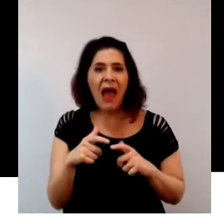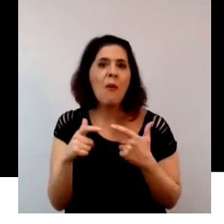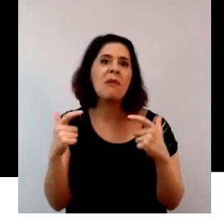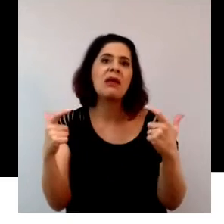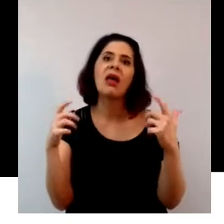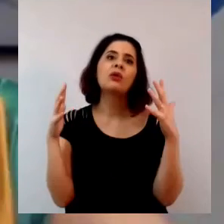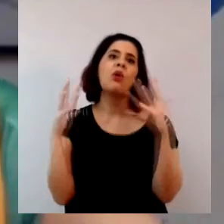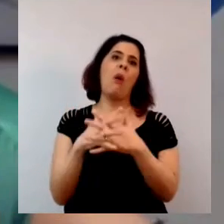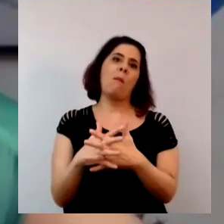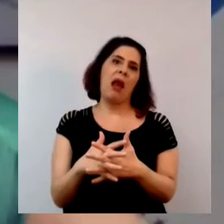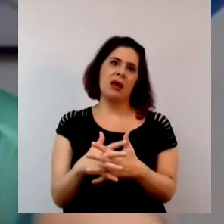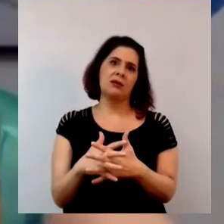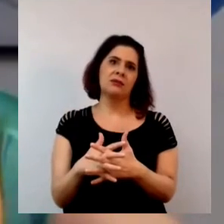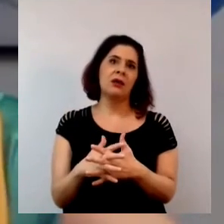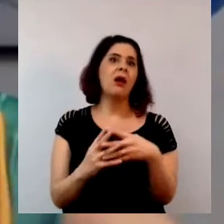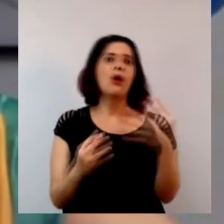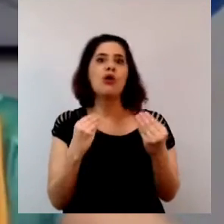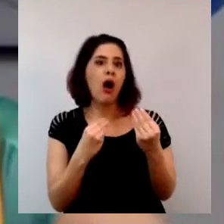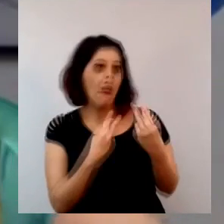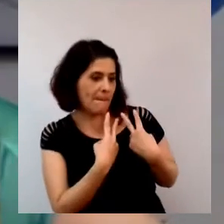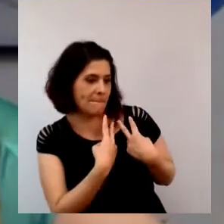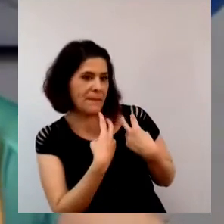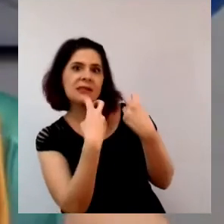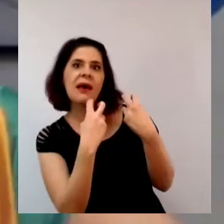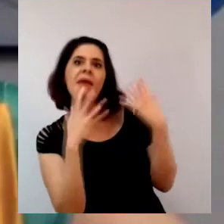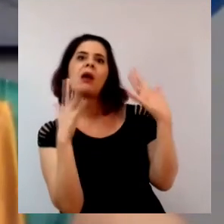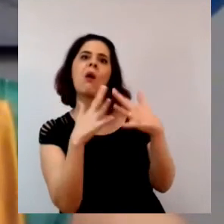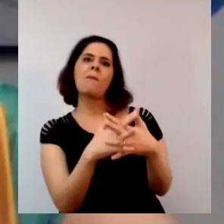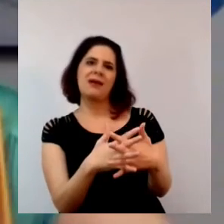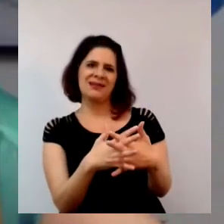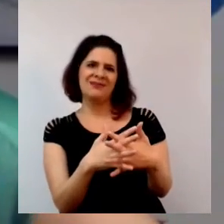de uma complexidade que na verdade sempre esteve ali.